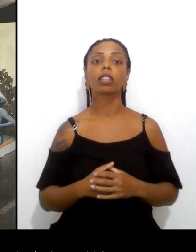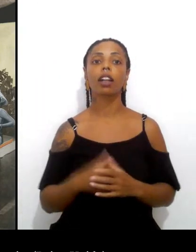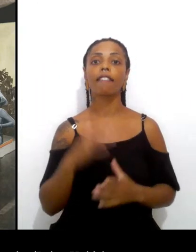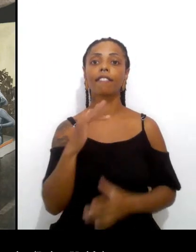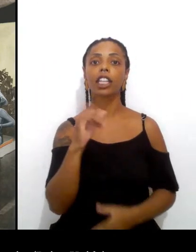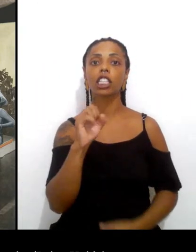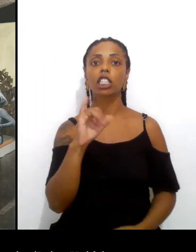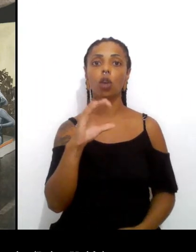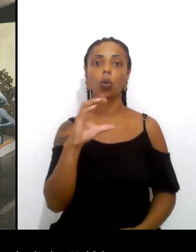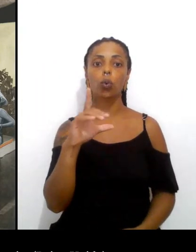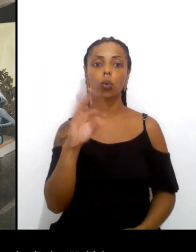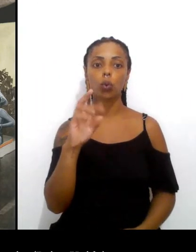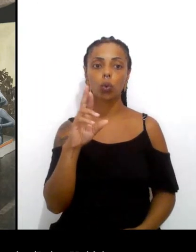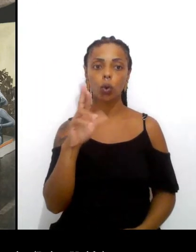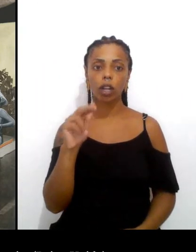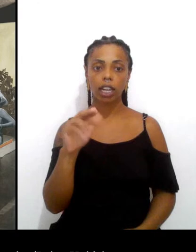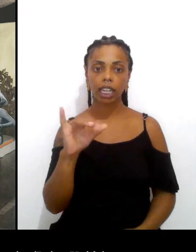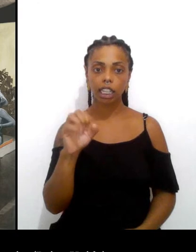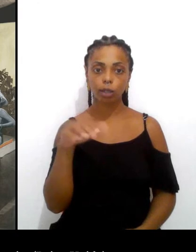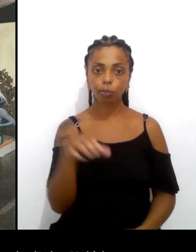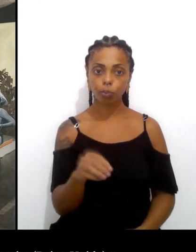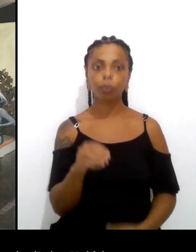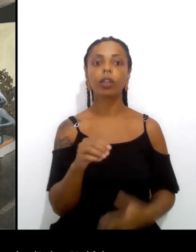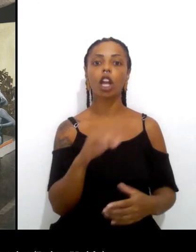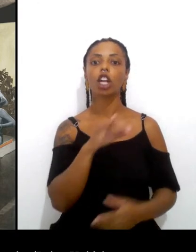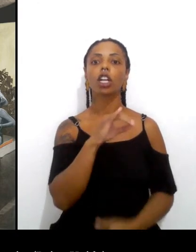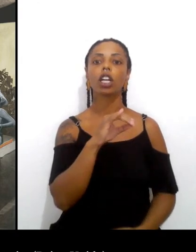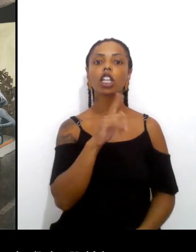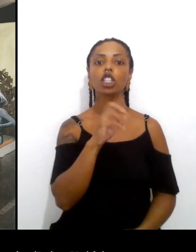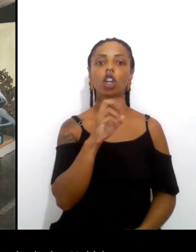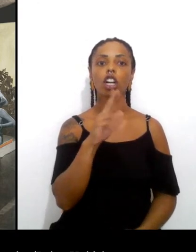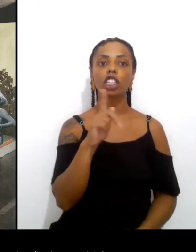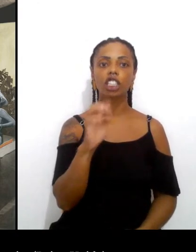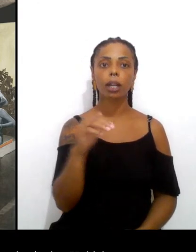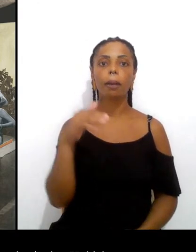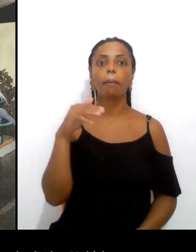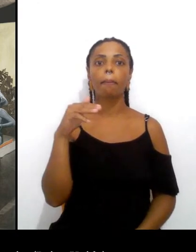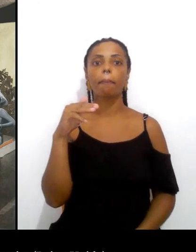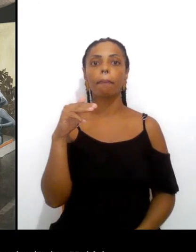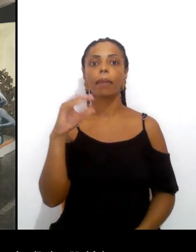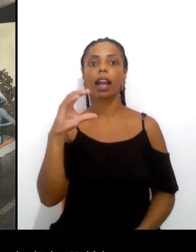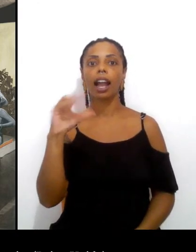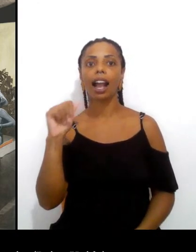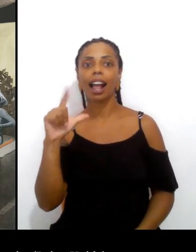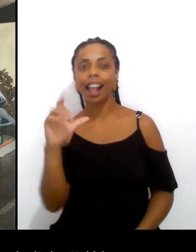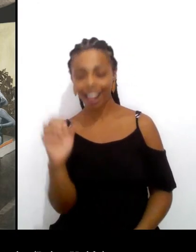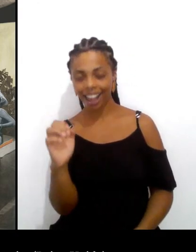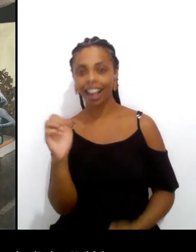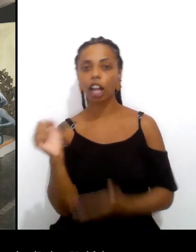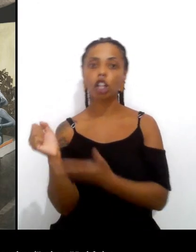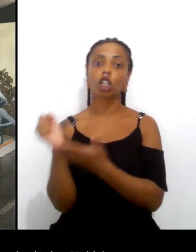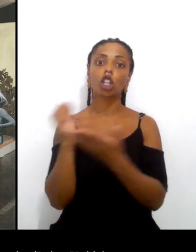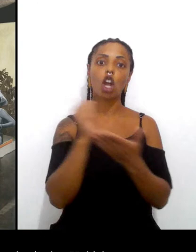Londres e nós vemos aqui esse elemento